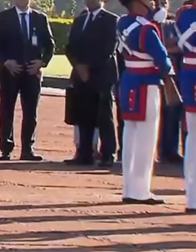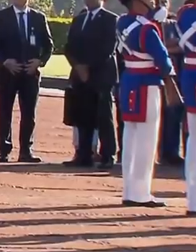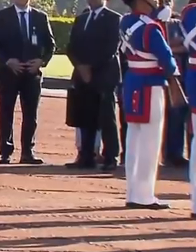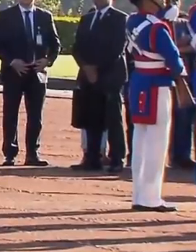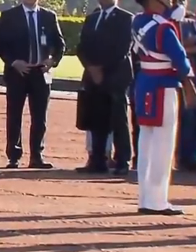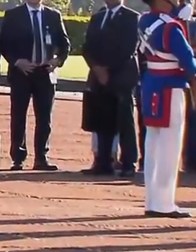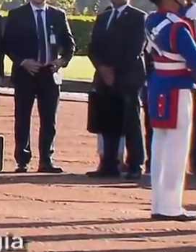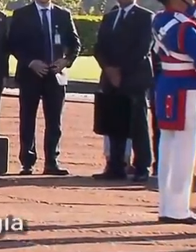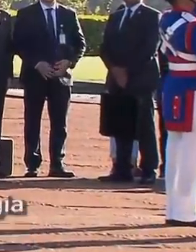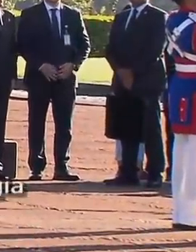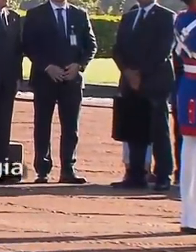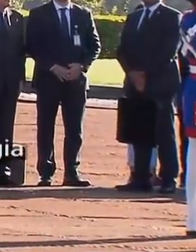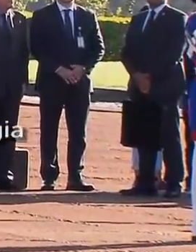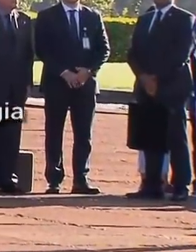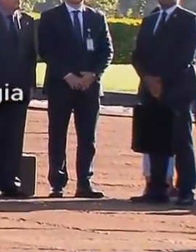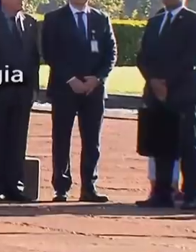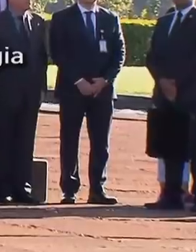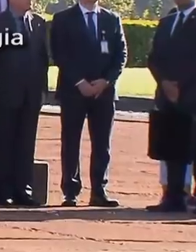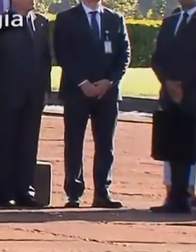Tchau!